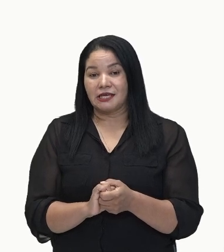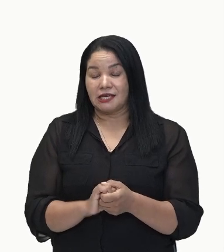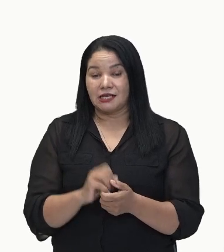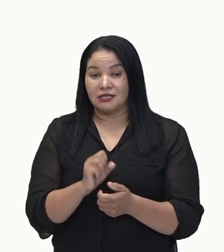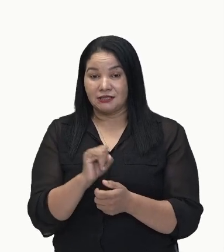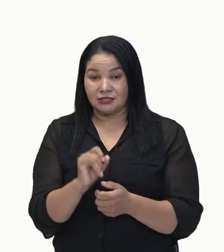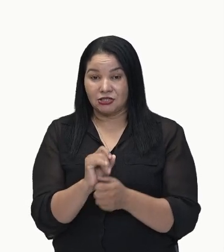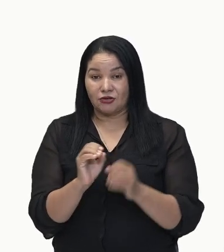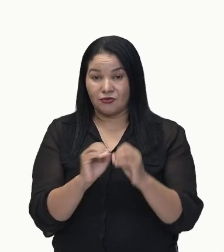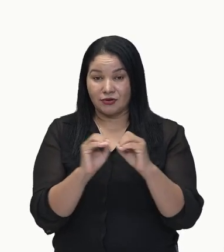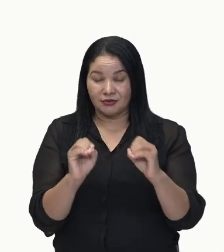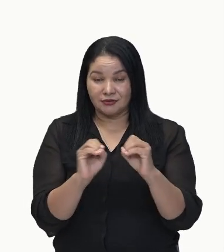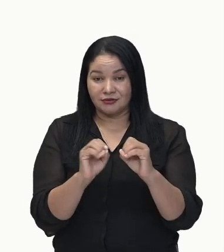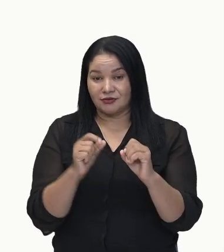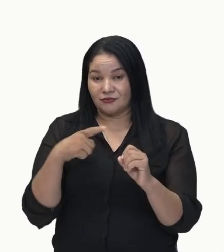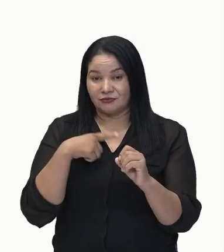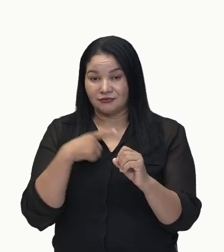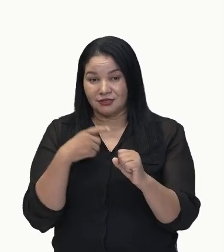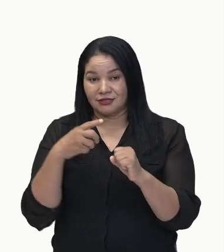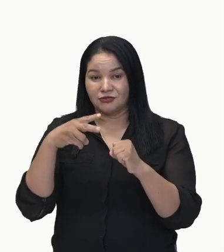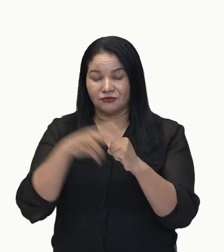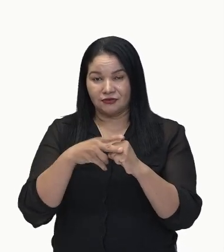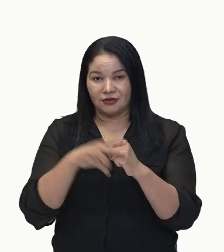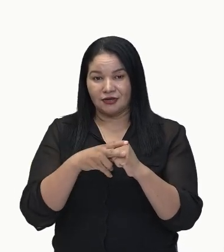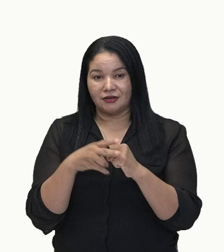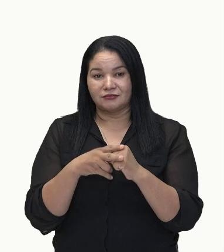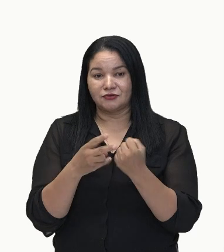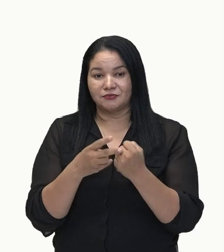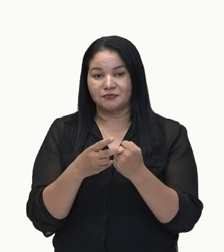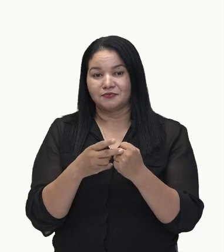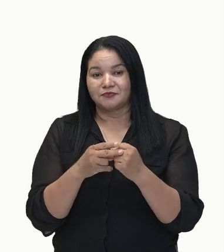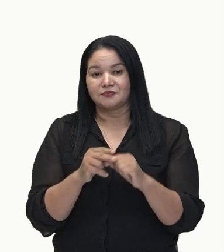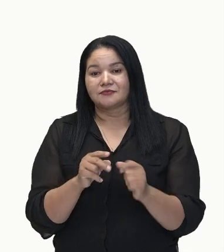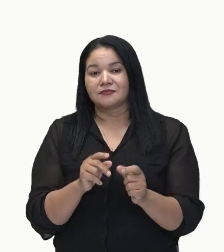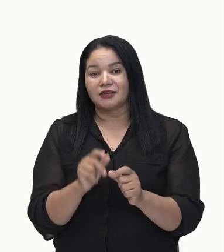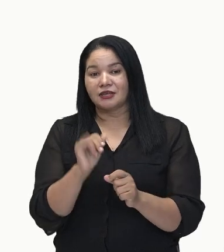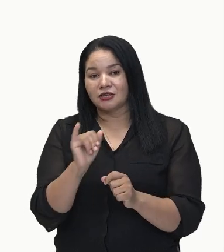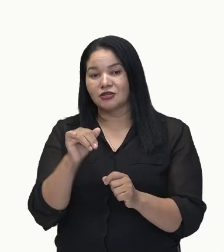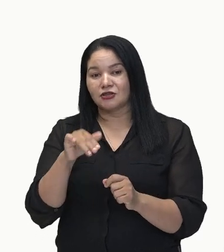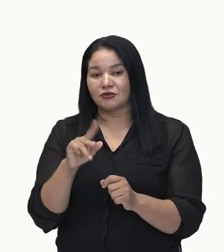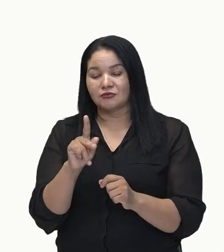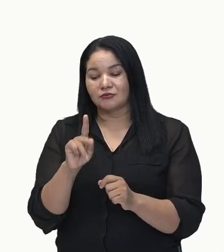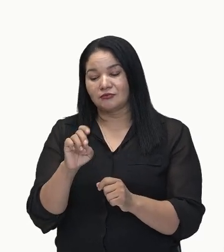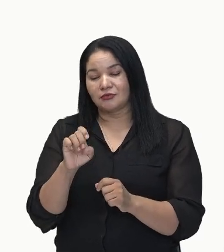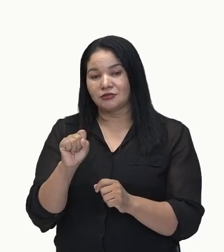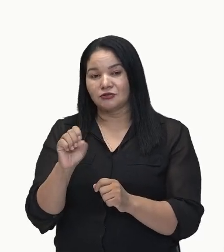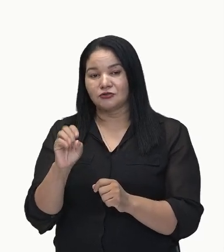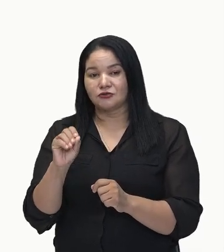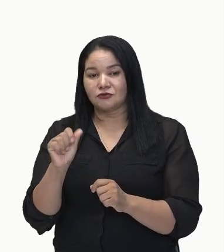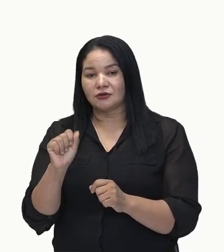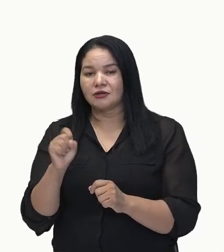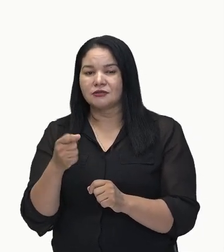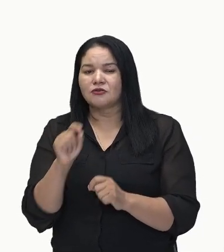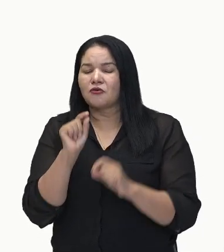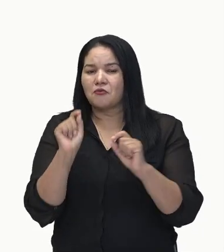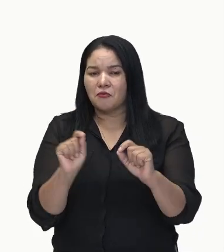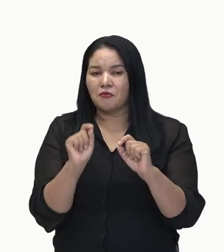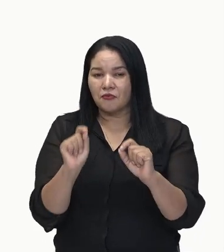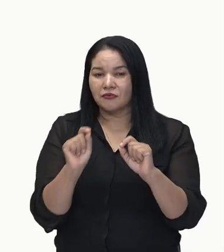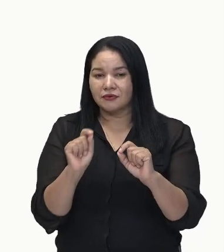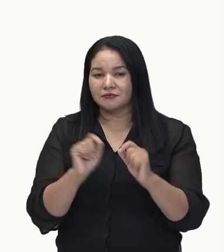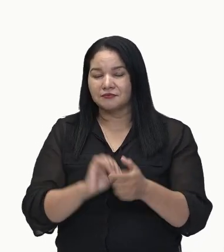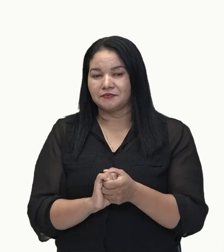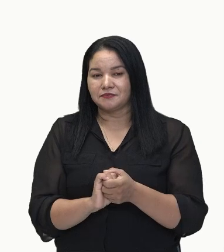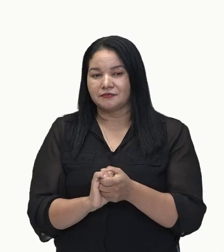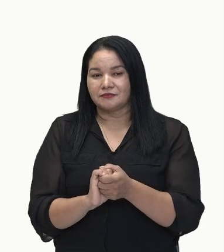são constituídas por verbos impessoais, olha só. Verbos impessoais. Professor,